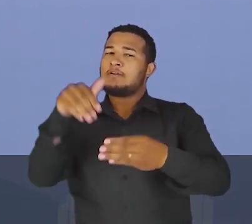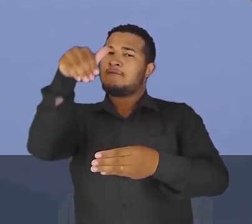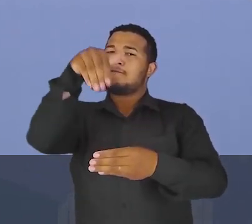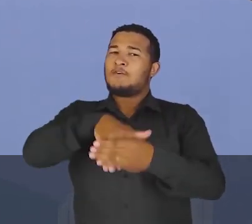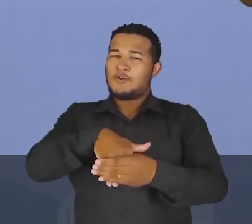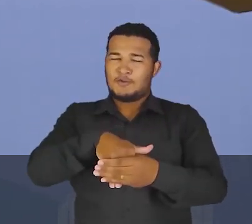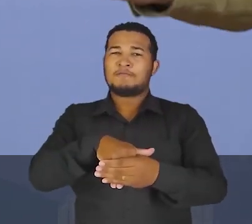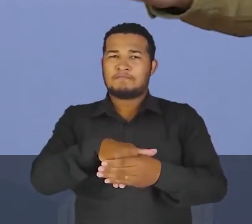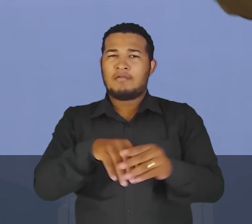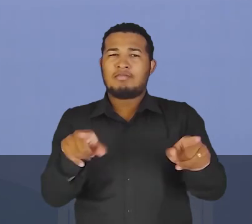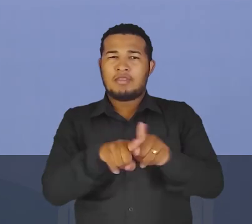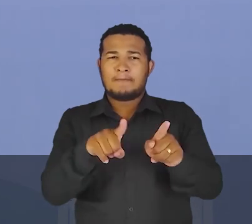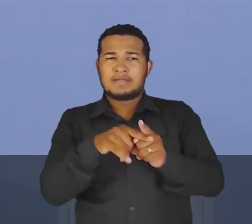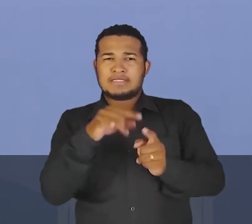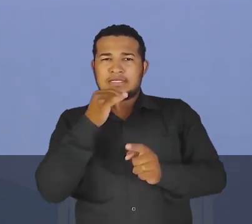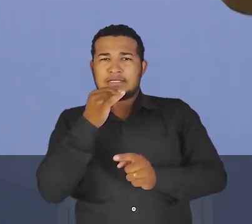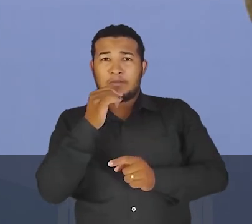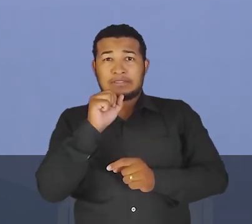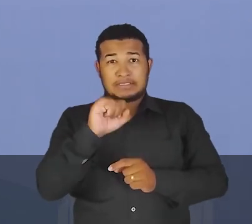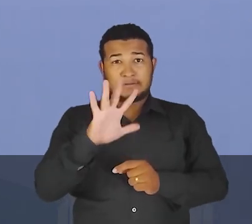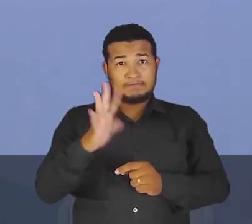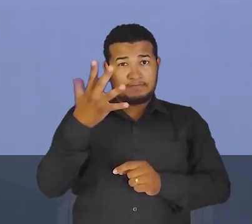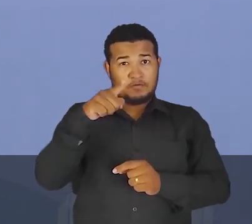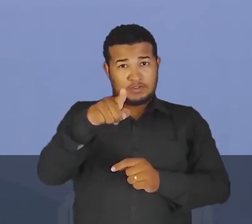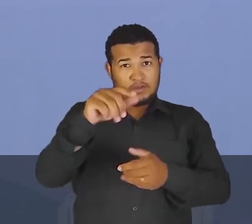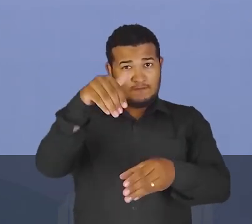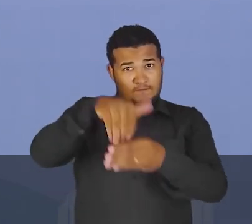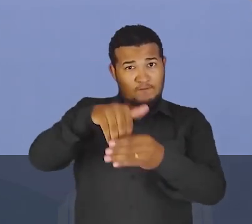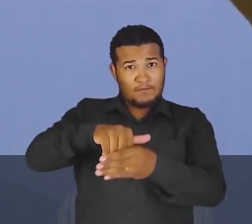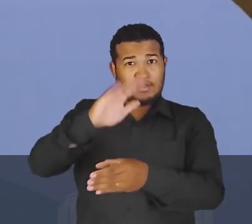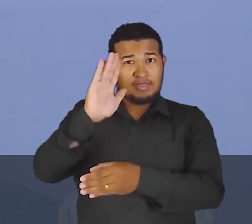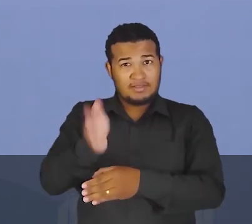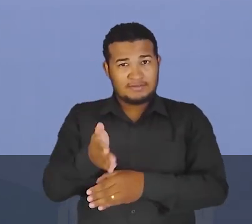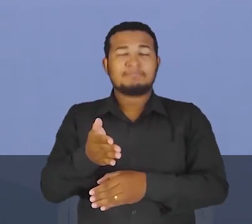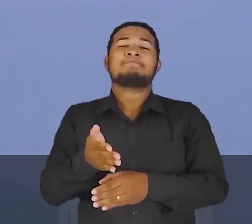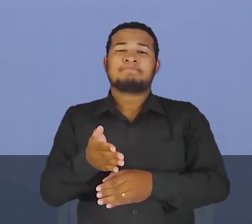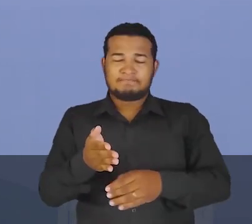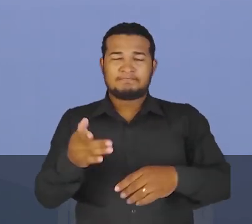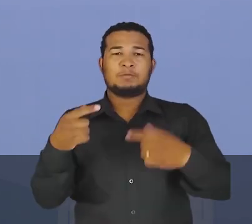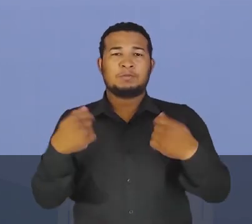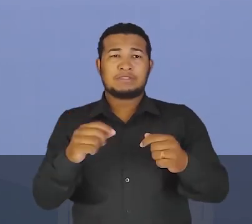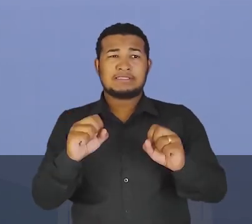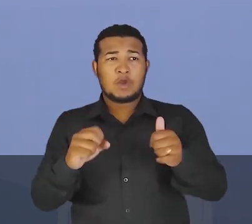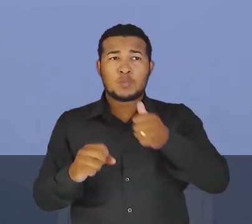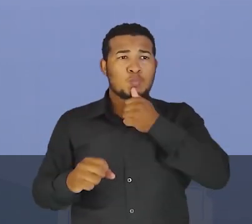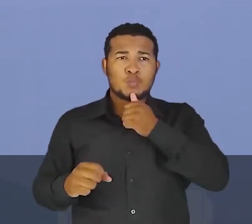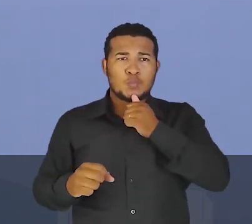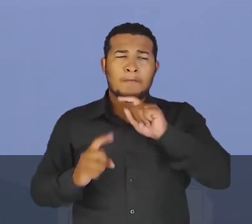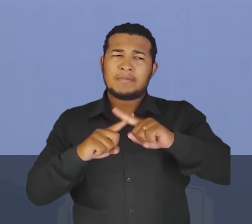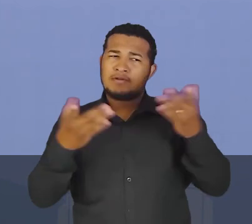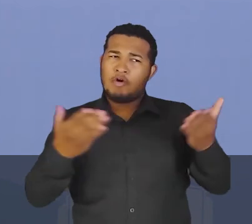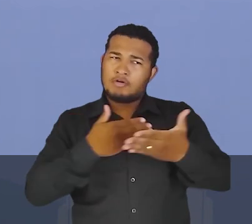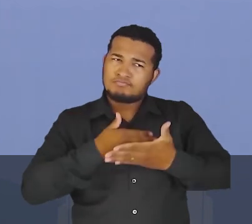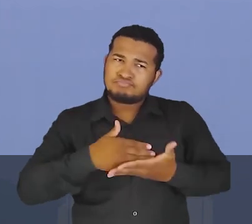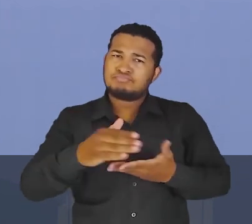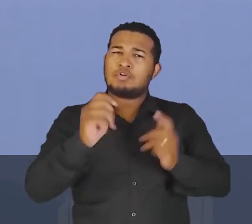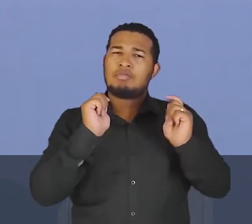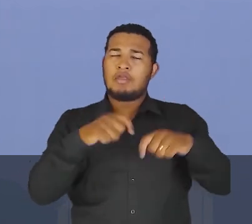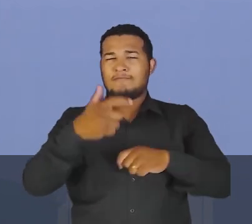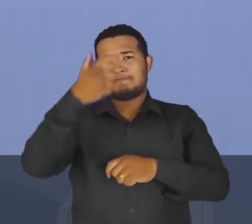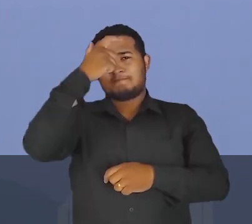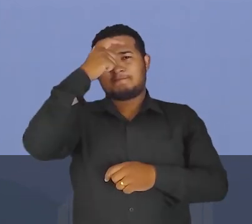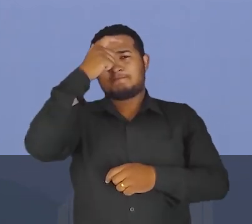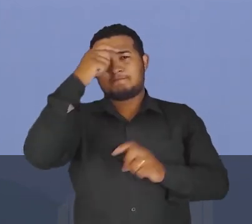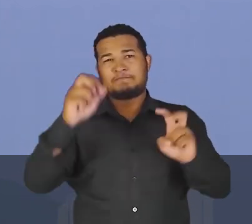de, se você, no caso, já for uma pessoa que vota, mas se não, que desde já você já possa ter essa